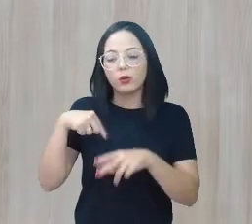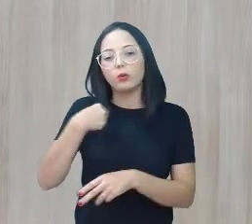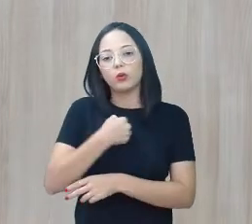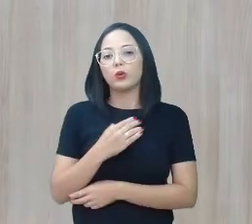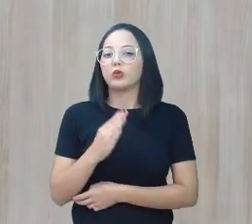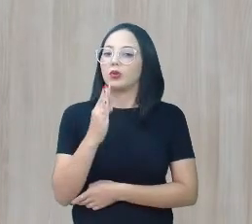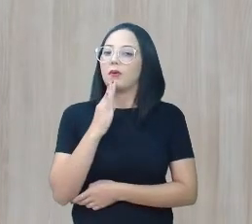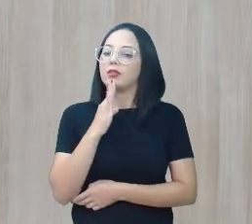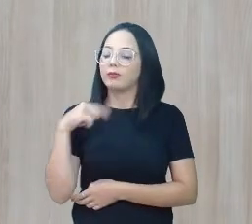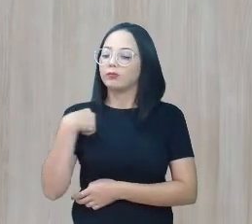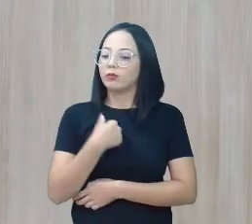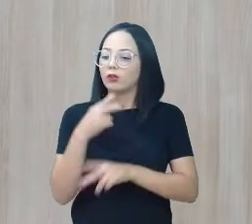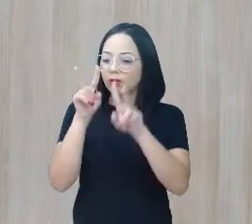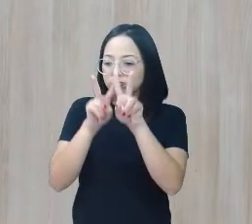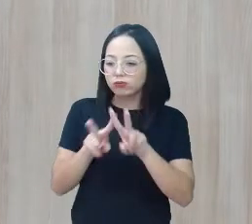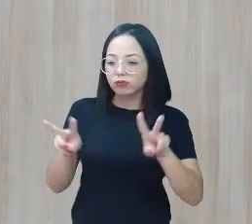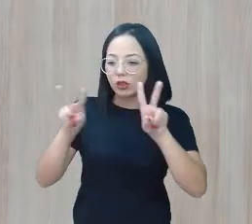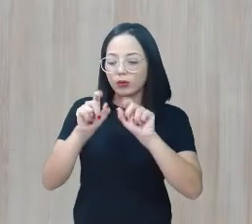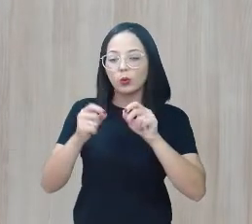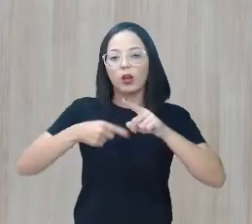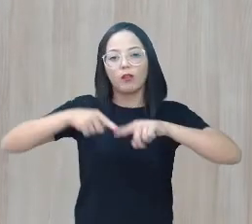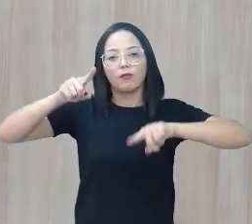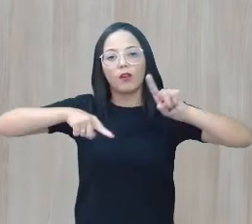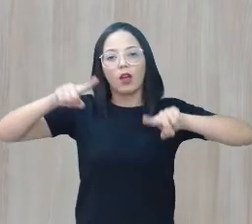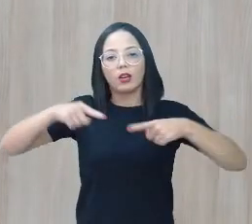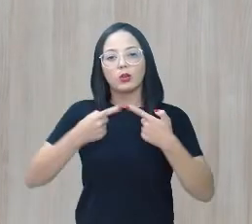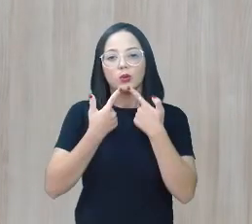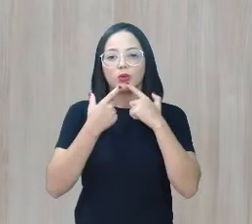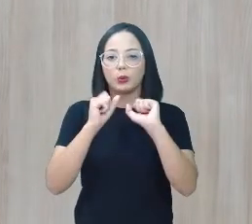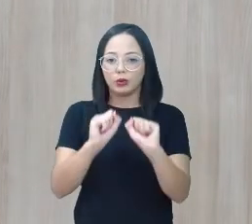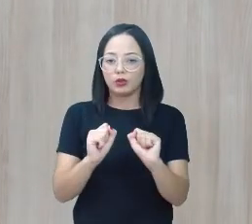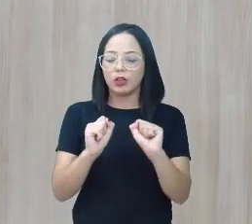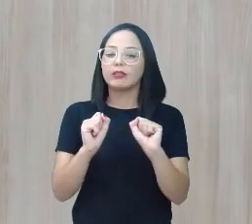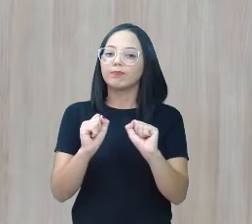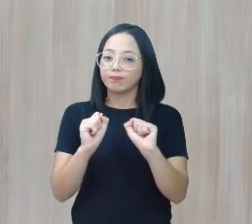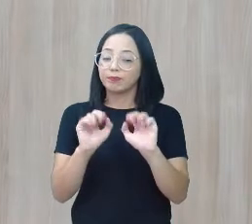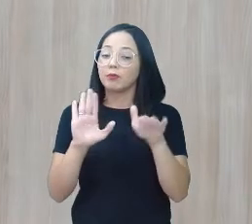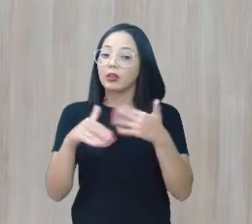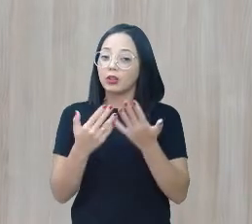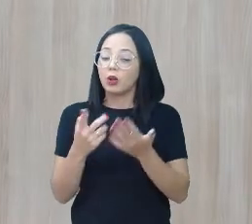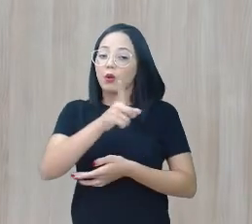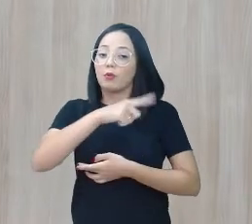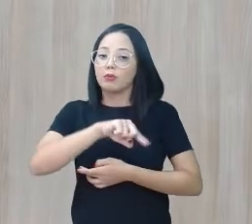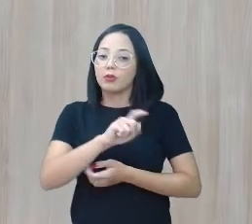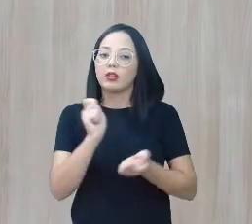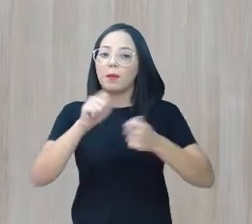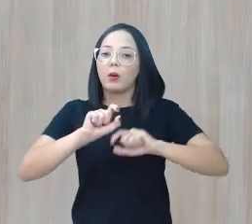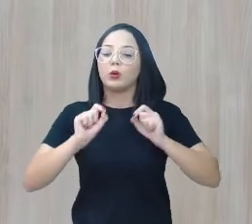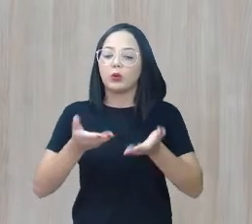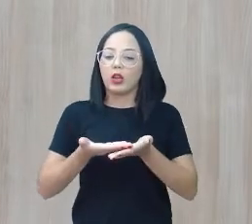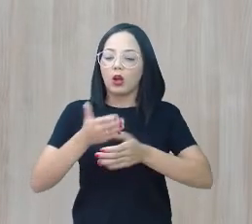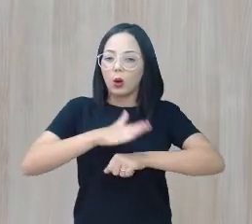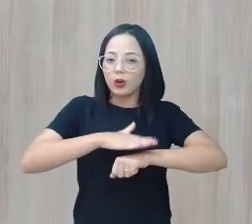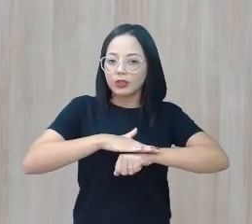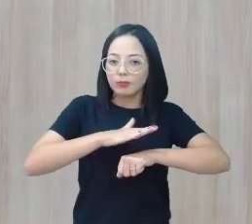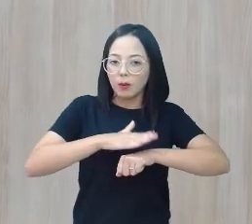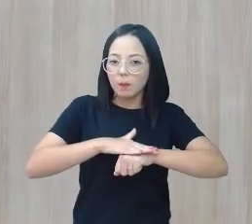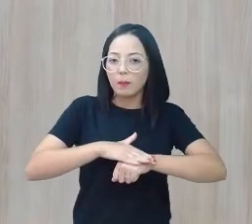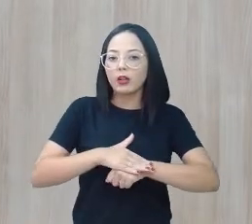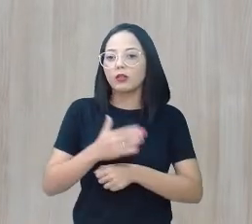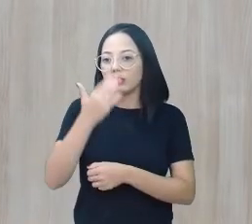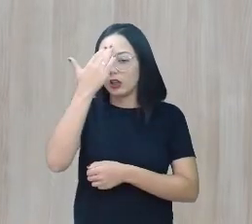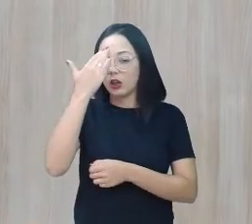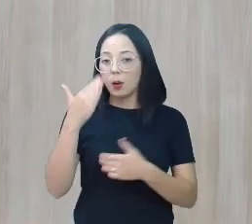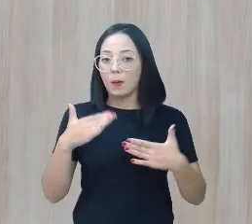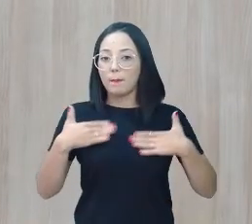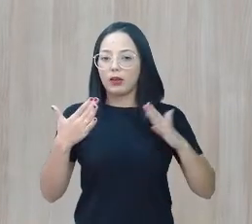conhecemos, observamos essas variações linguísticas. Então, você pode nesse momento aí, tá? Não